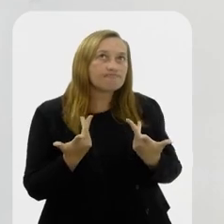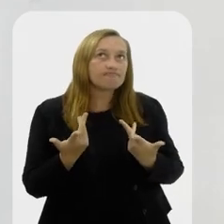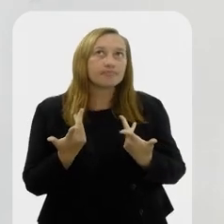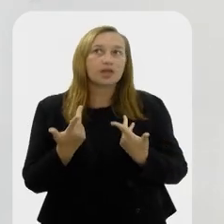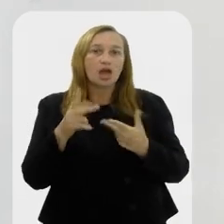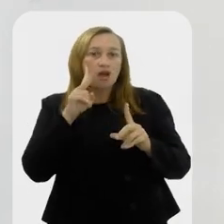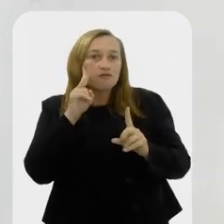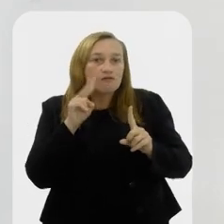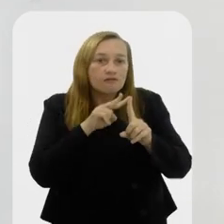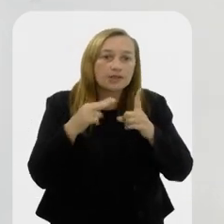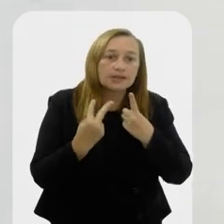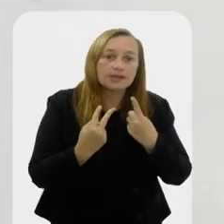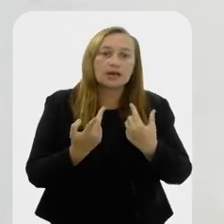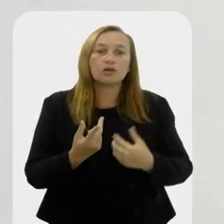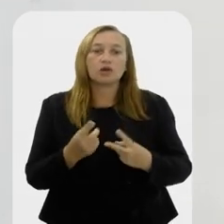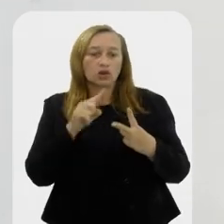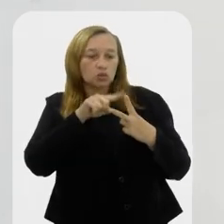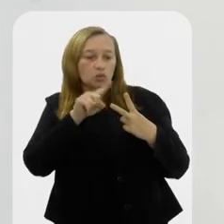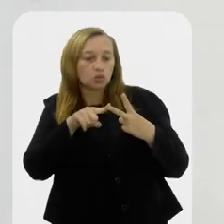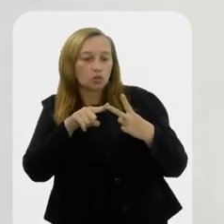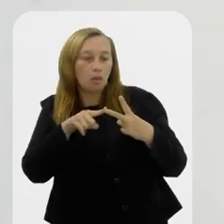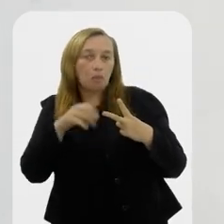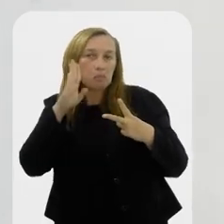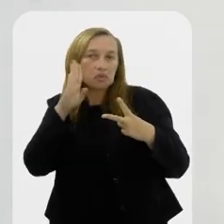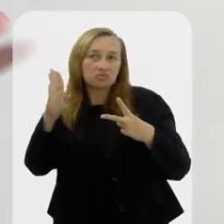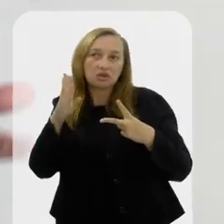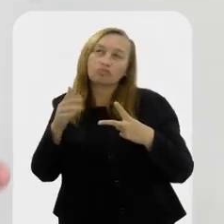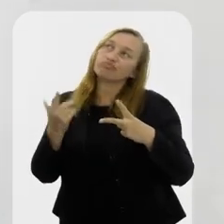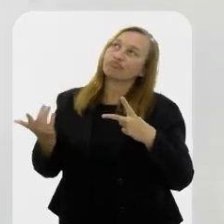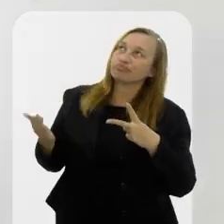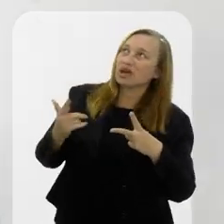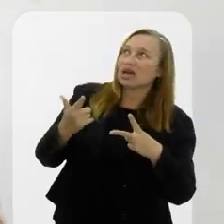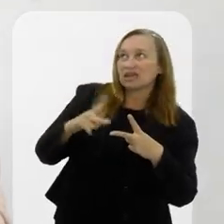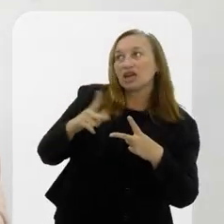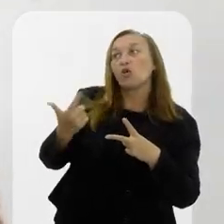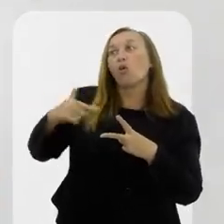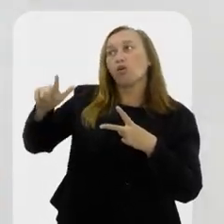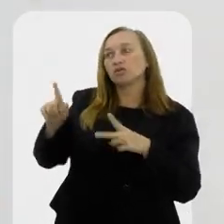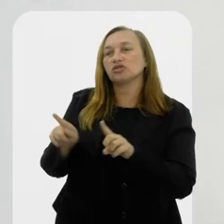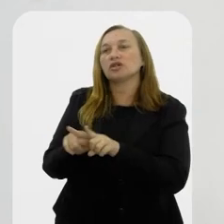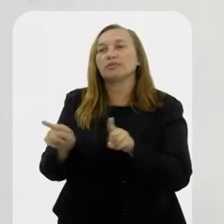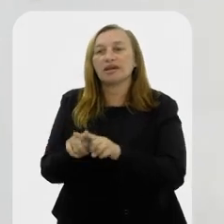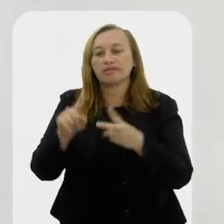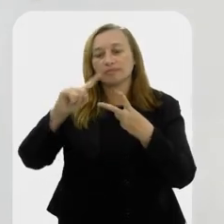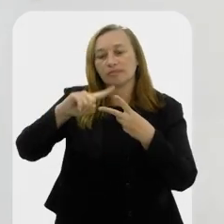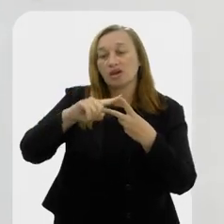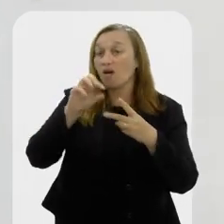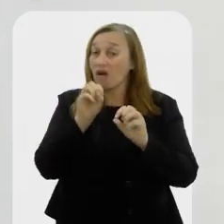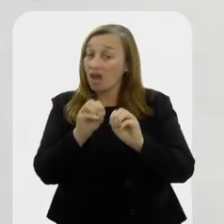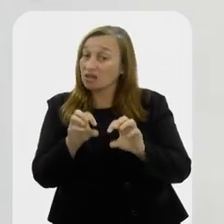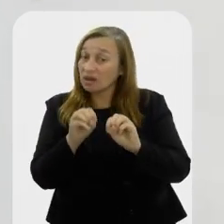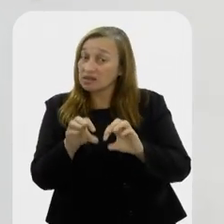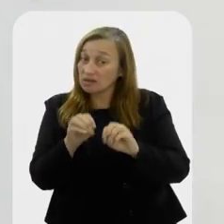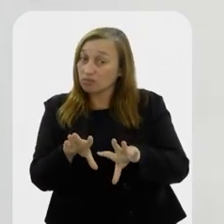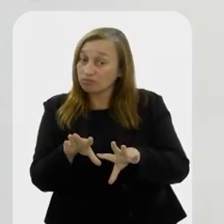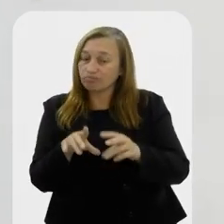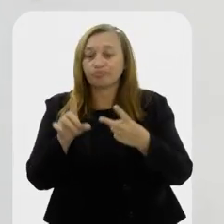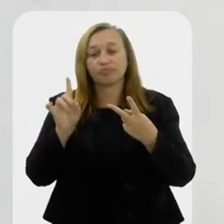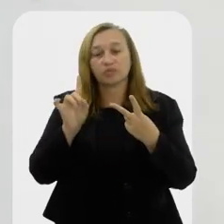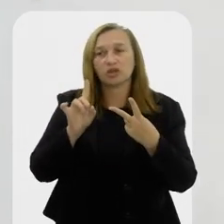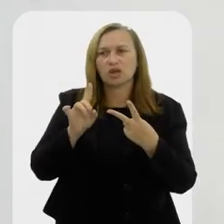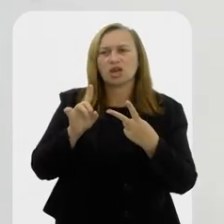prevenção, ela cai em dois pontos fundamentais, é claro que existem outros, é educação.